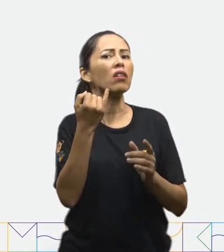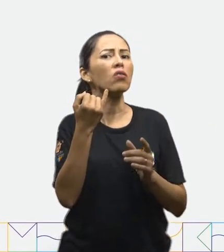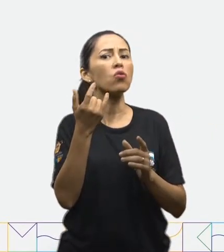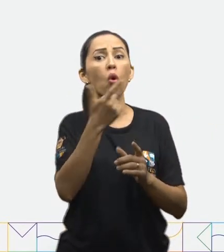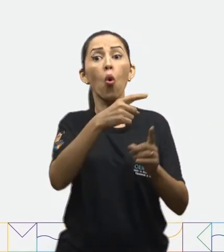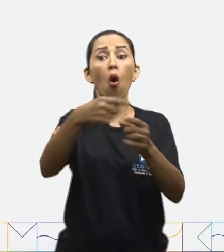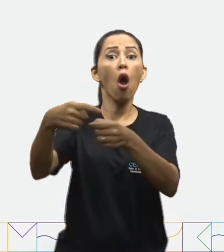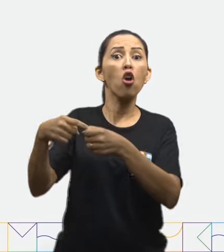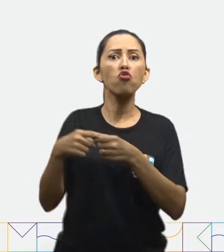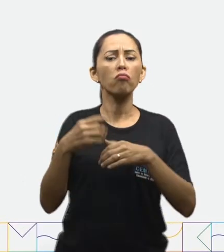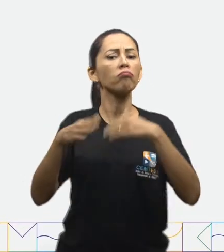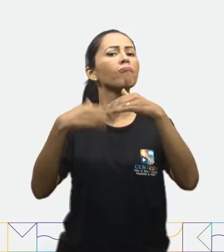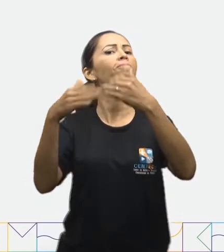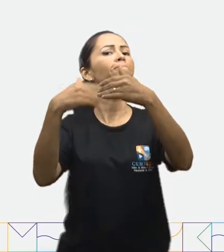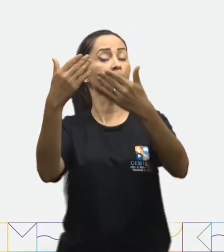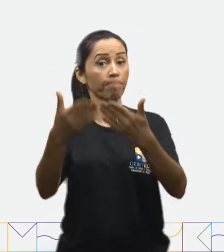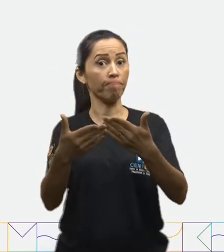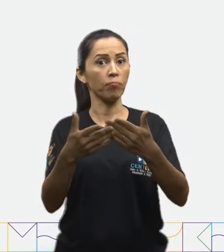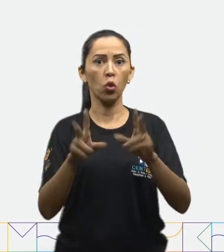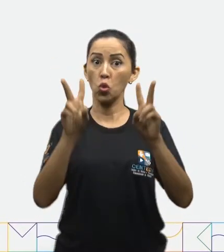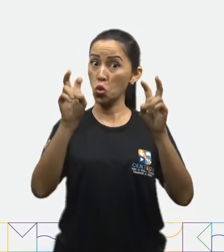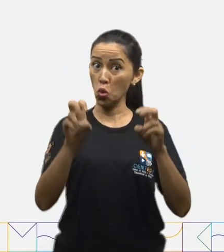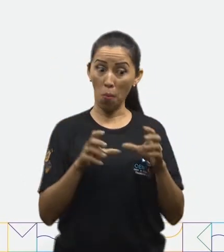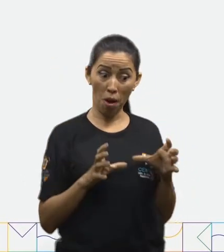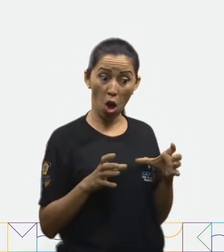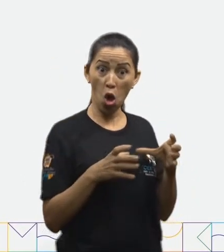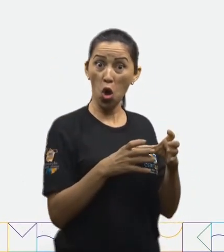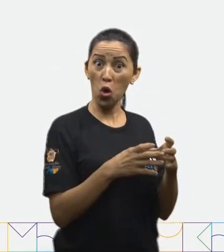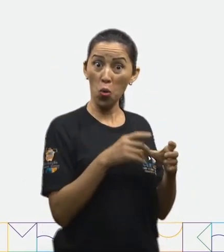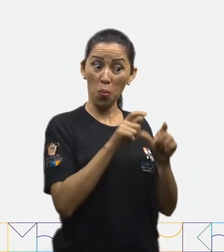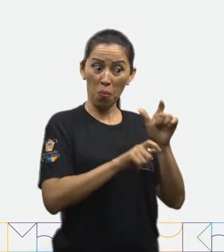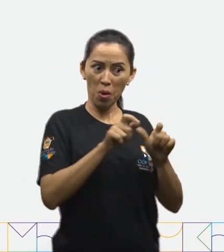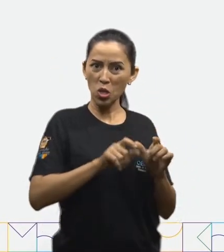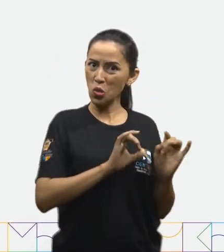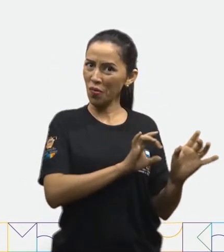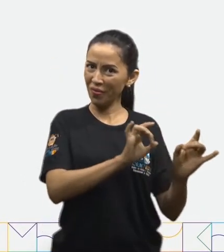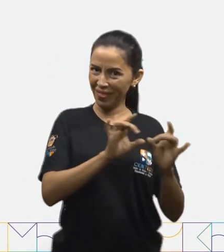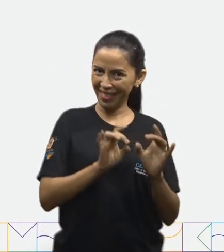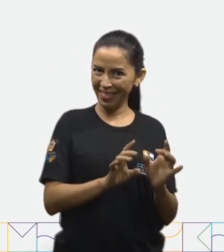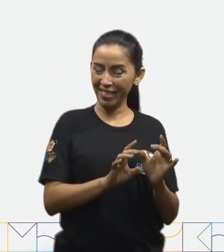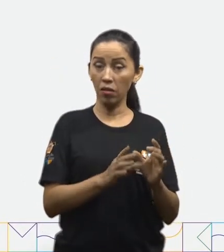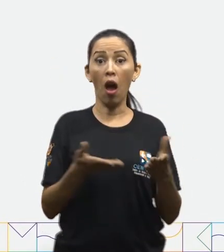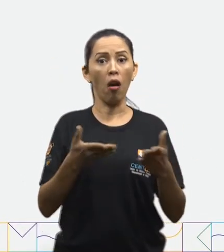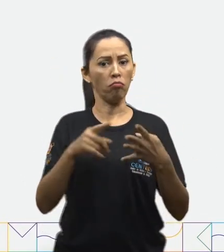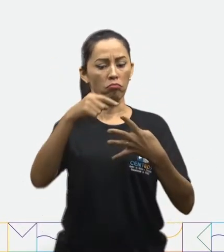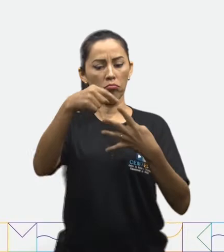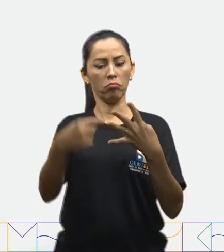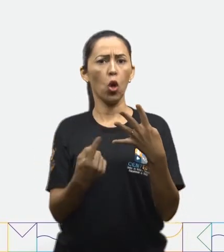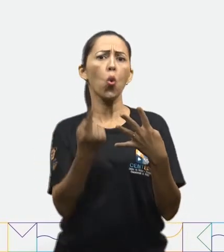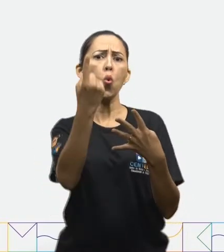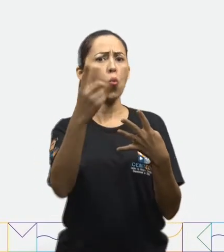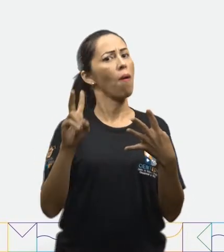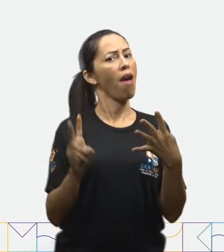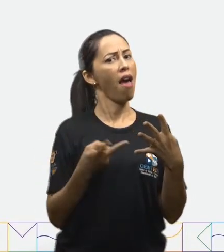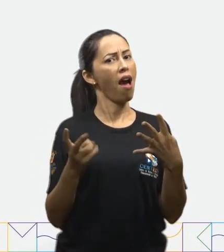regiões. Acerca das caravanas, assinale a opção incorreta.